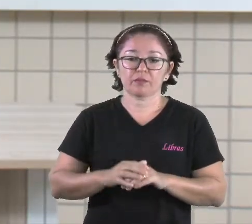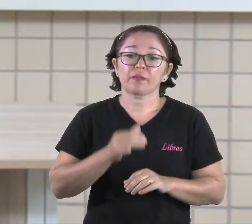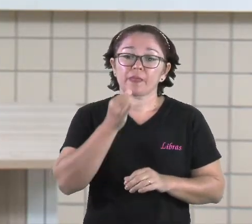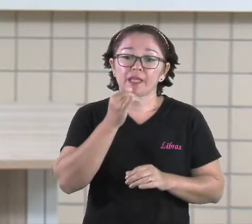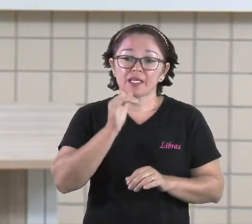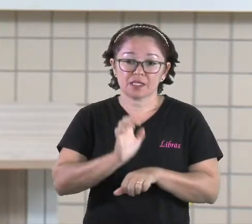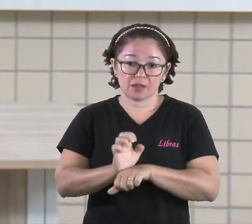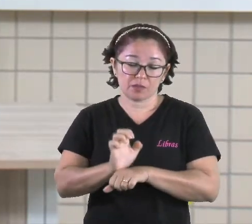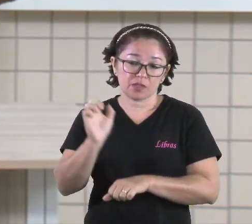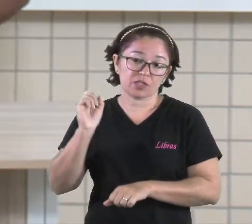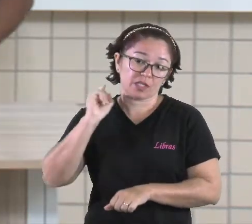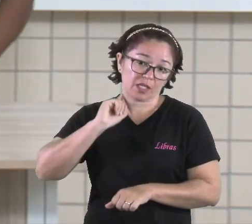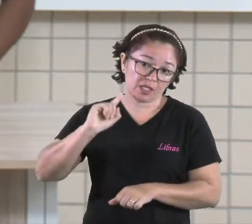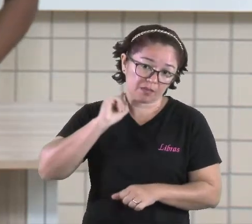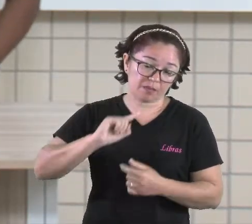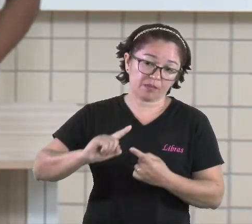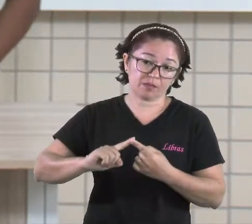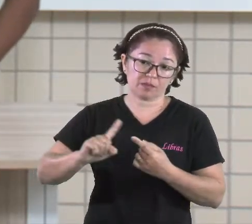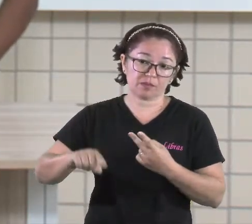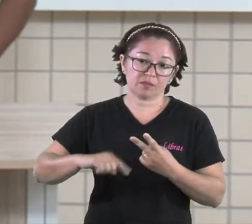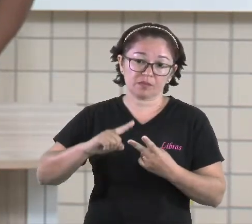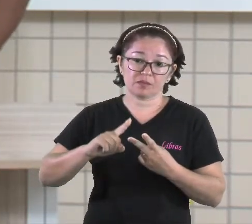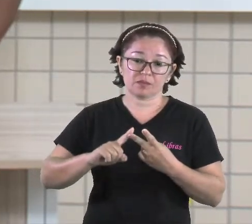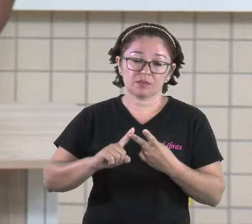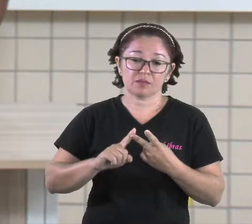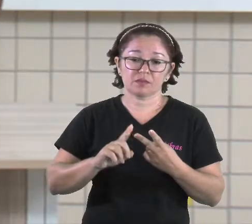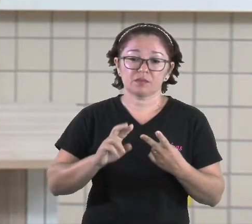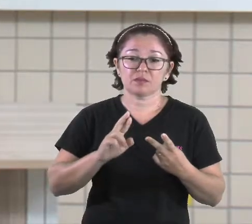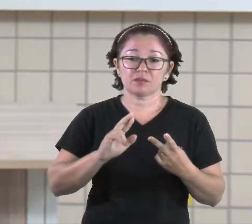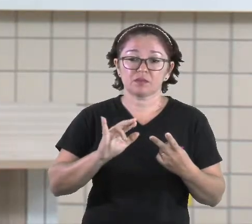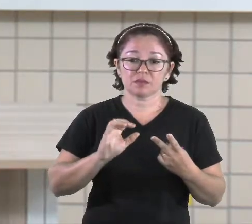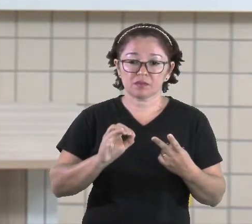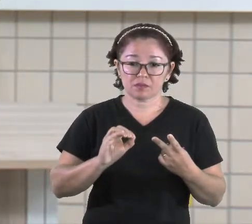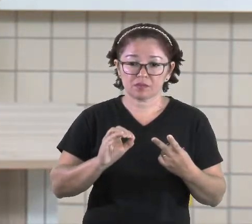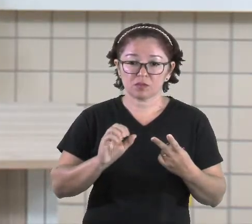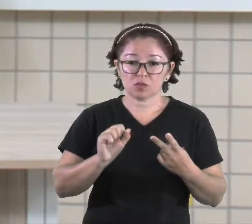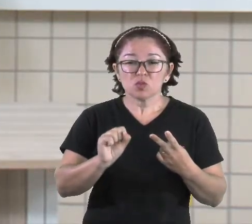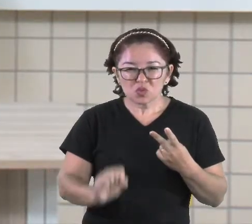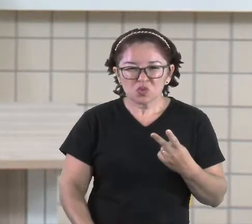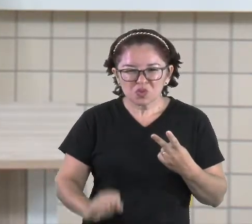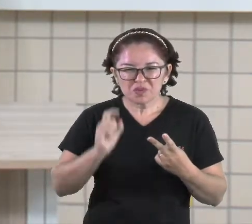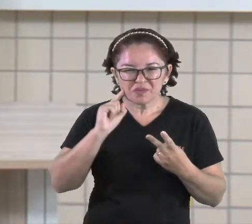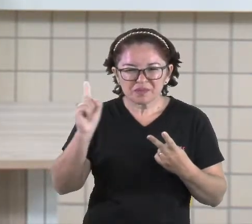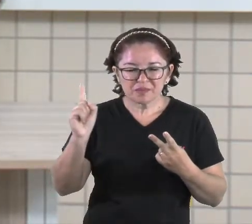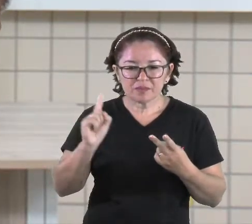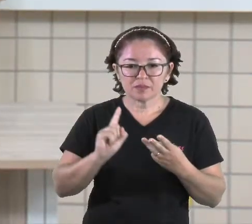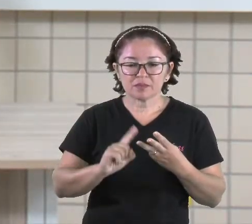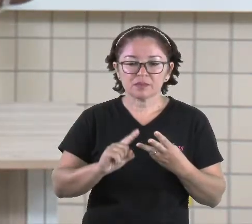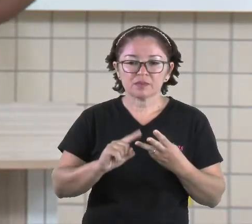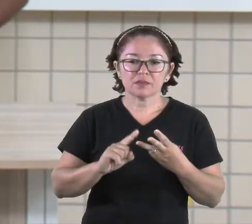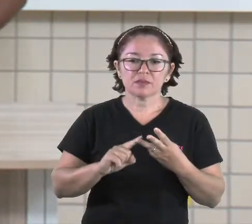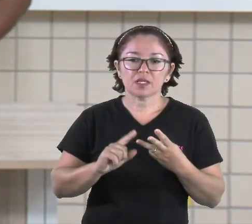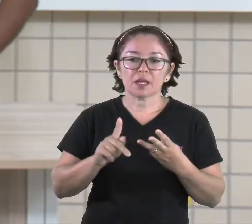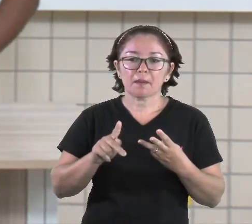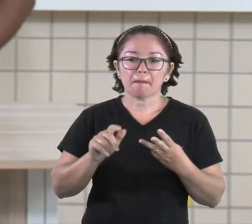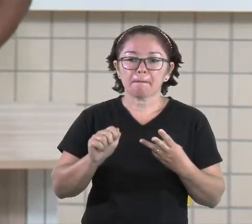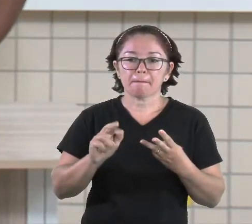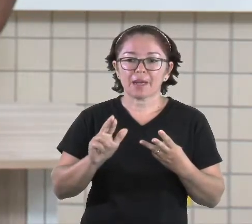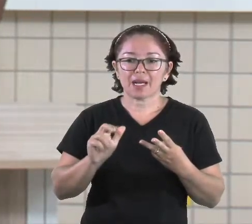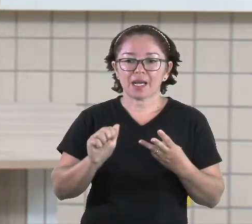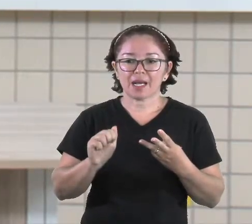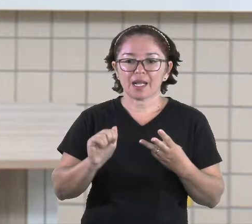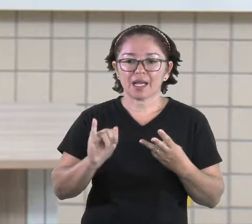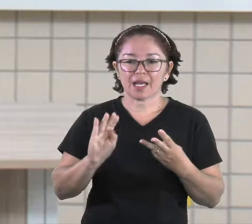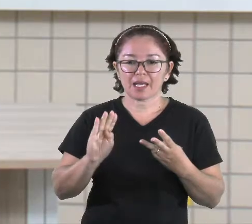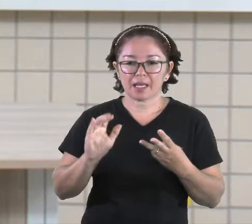Gerais, pelo estado do Rio Grande do Sul e pela Paraíba, emplacaram Getúlio Vargas como candidato